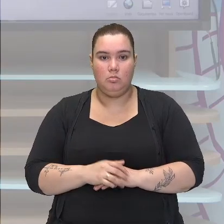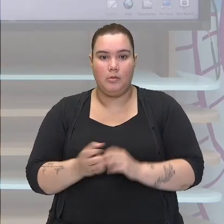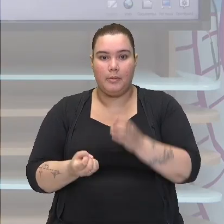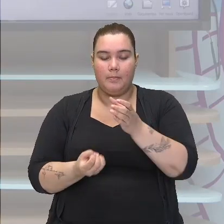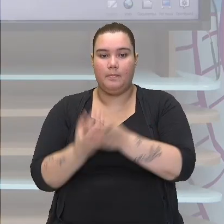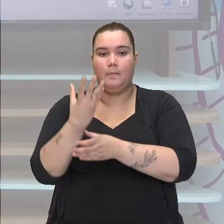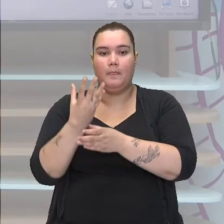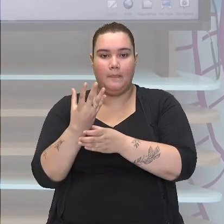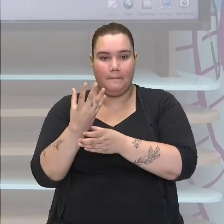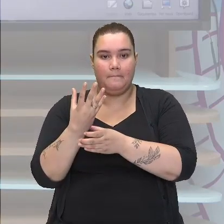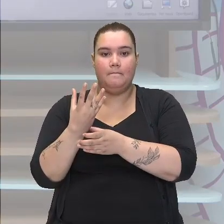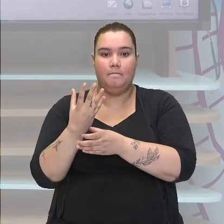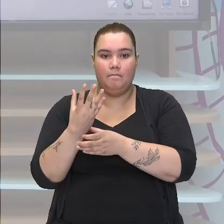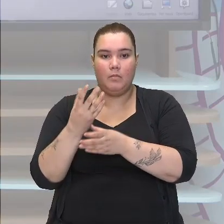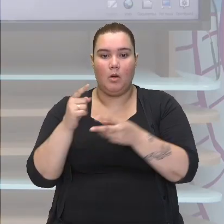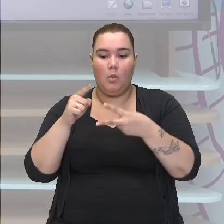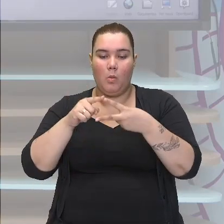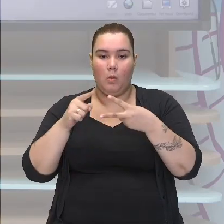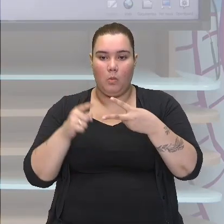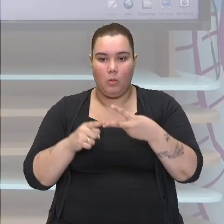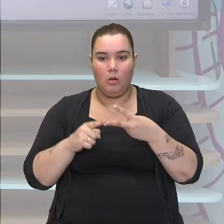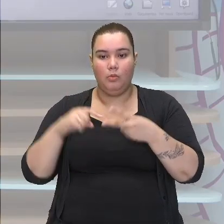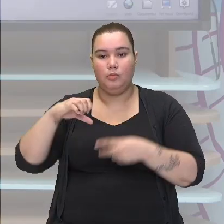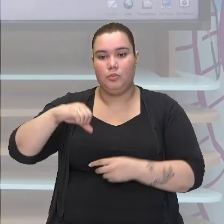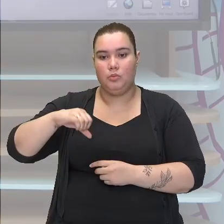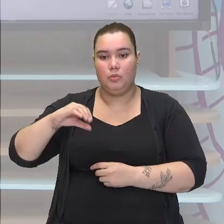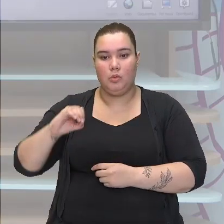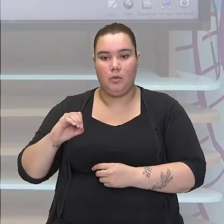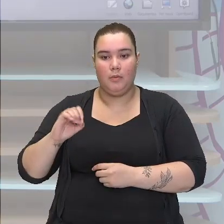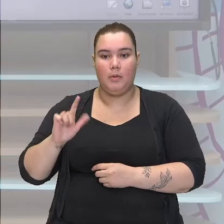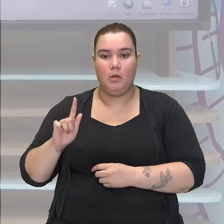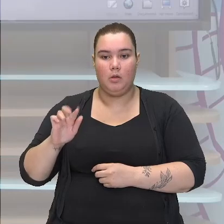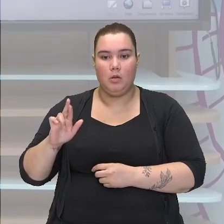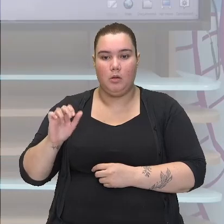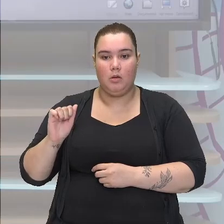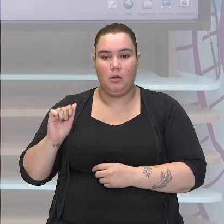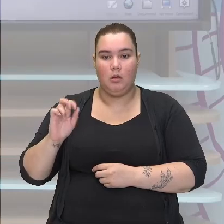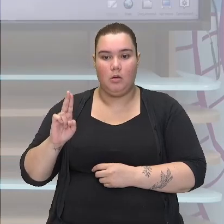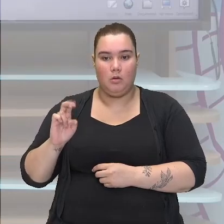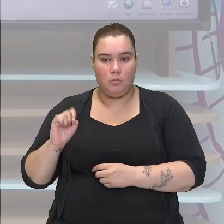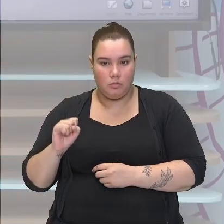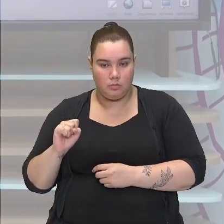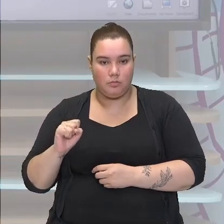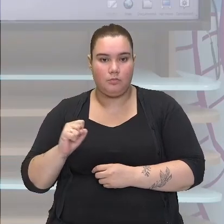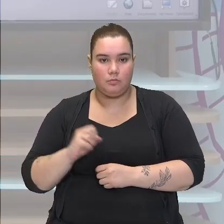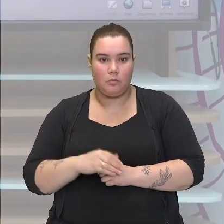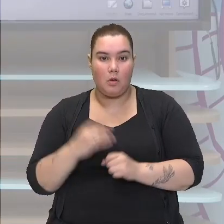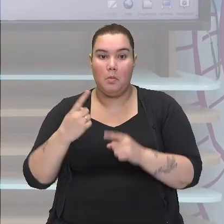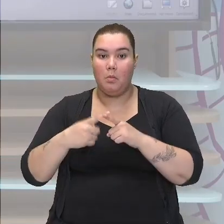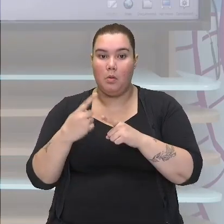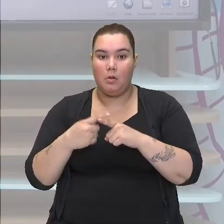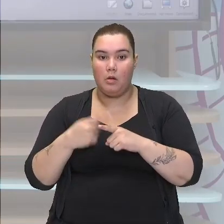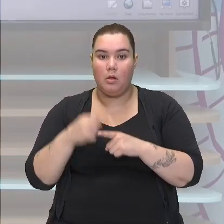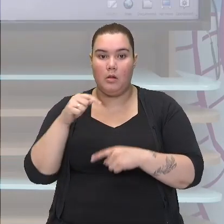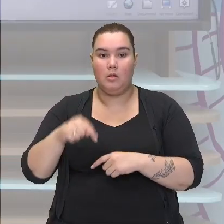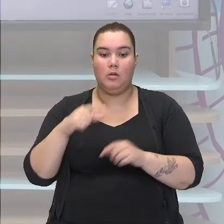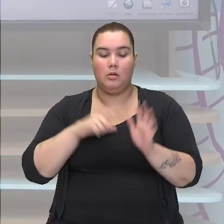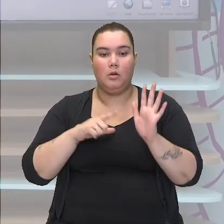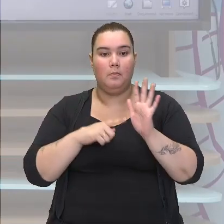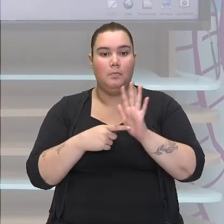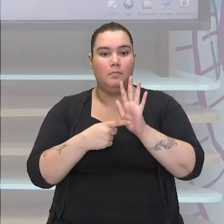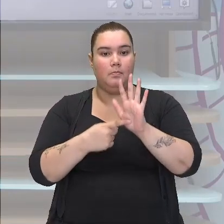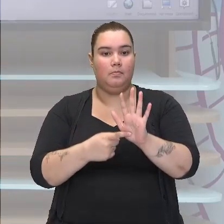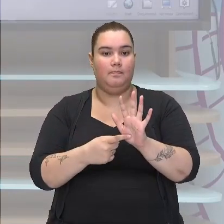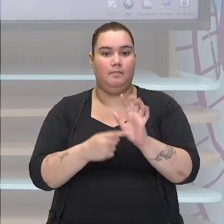formando, né, a angulação de 90 graus. Por quê? Porque esses eixos ficaram, na